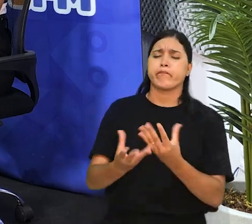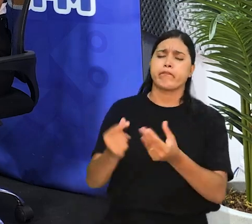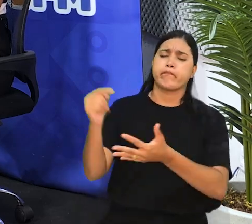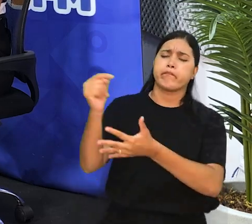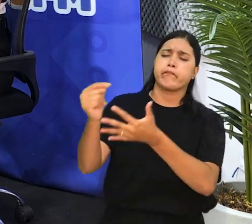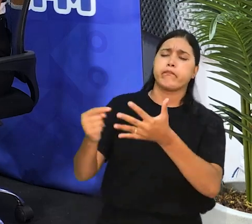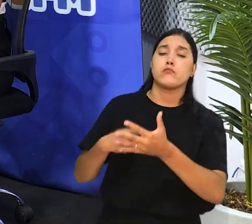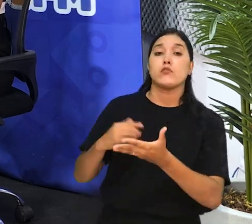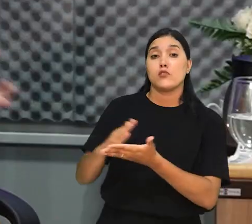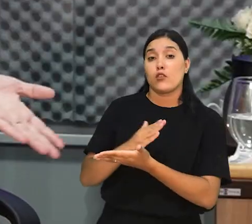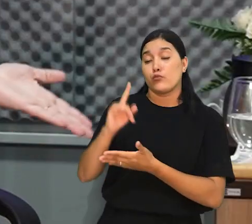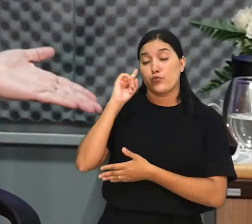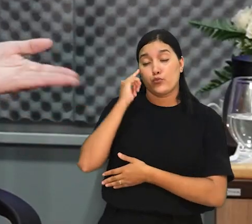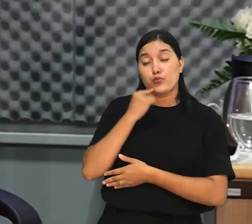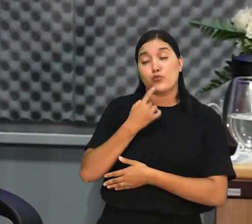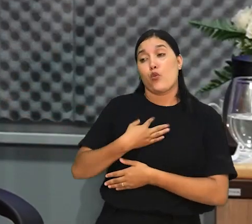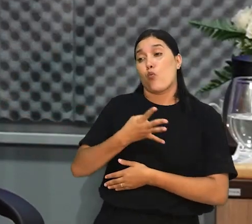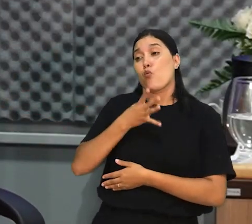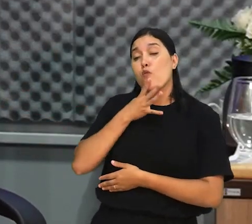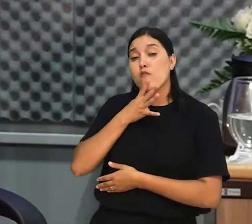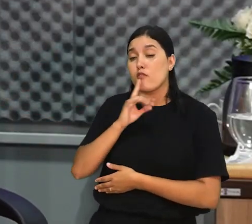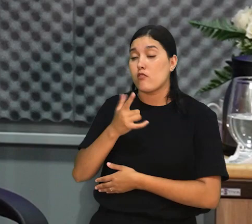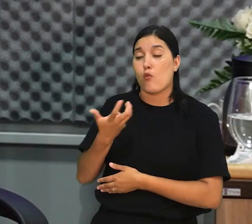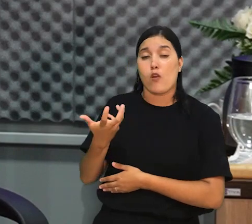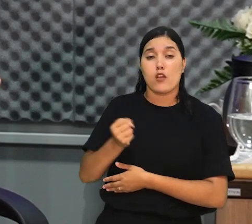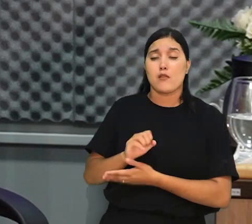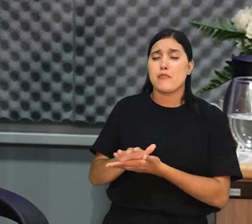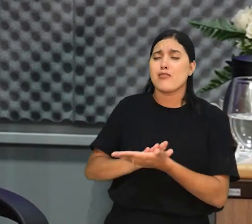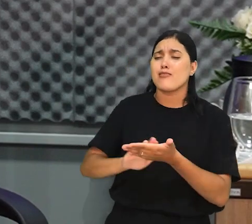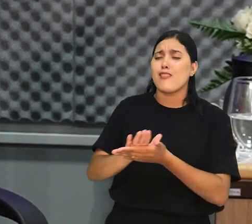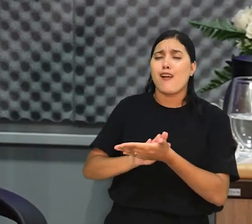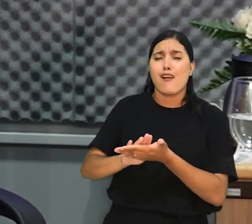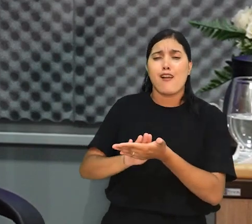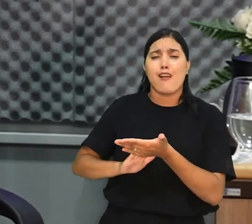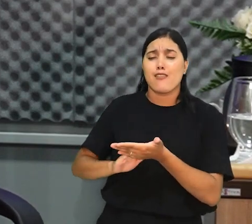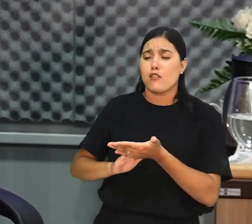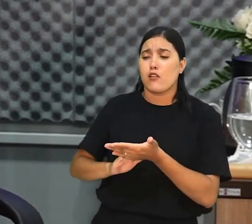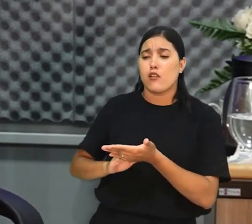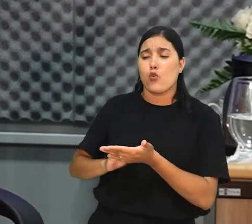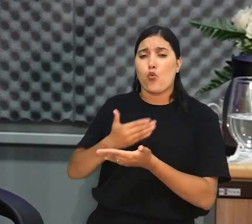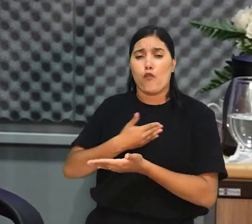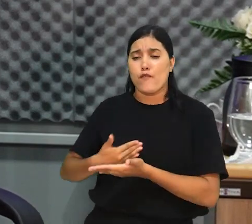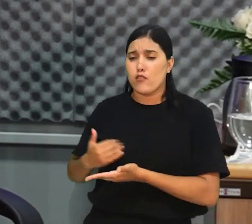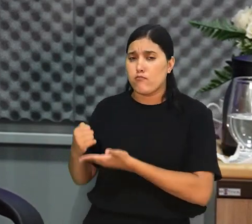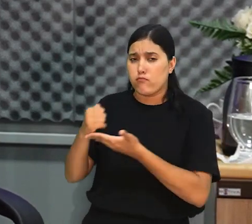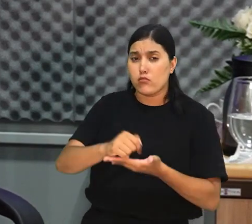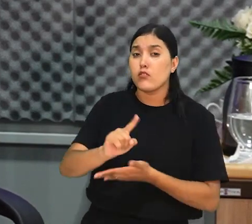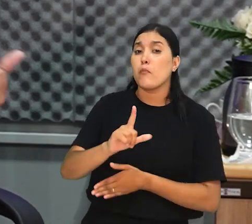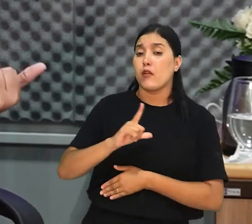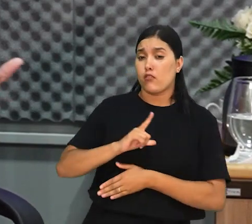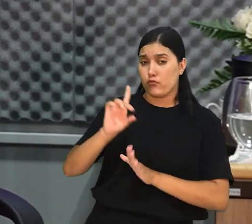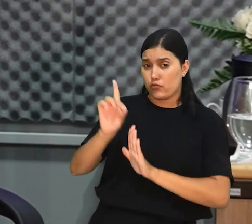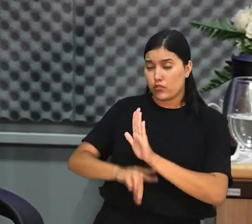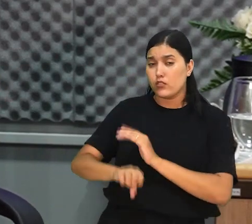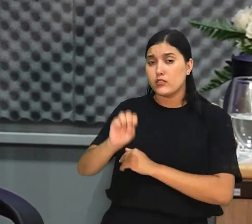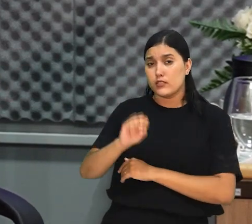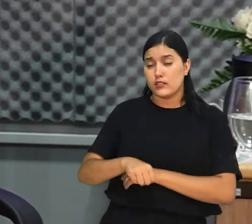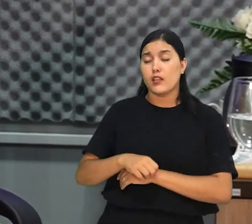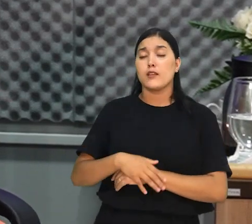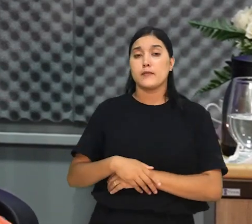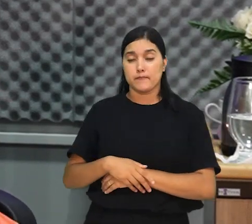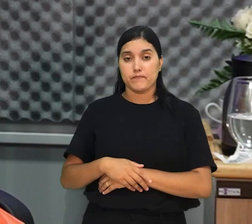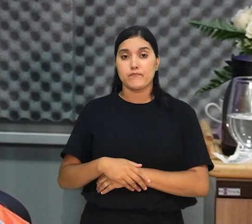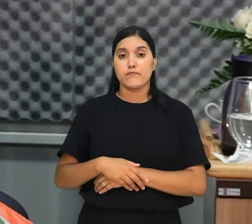verdade, eu já conheci surdos que não recebem, não tem nenhum amparo, né, do governo, mas sim, tem direito, né, ao